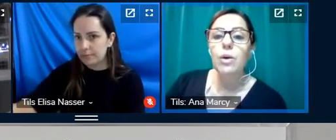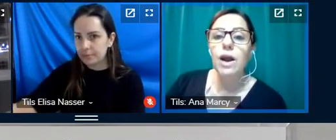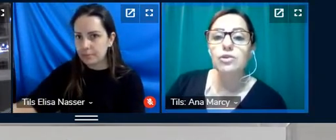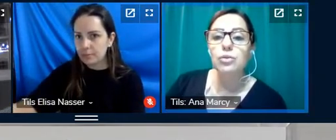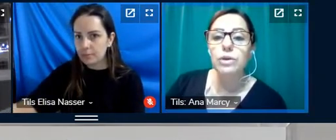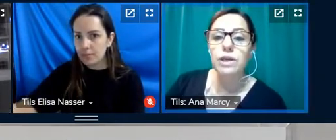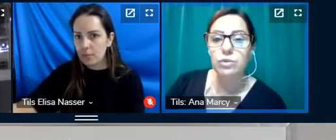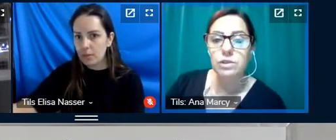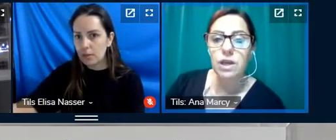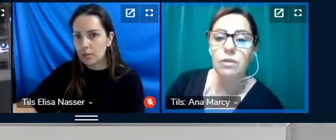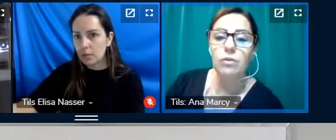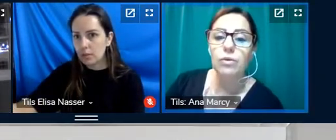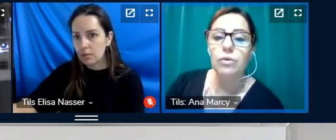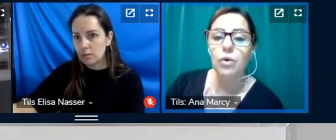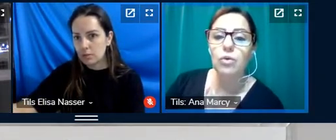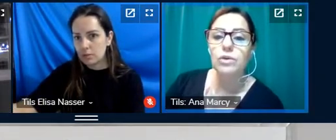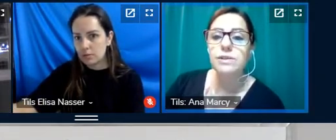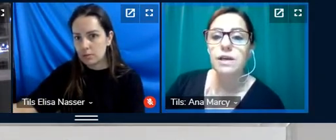Fala.